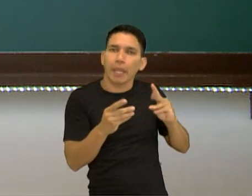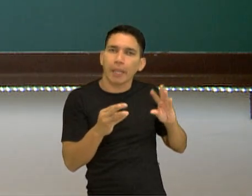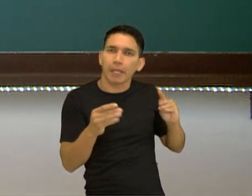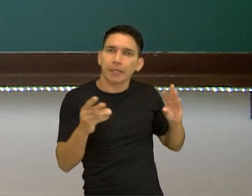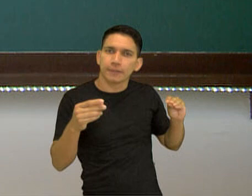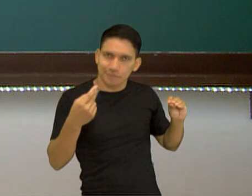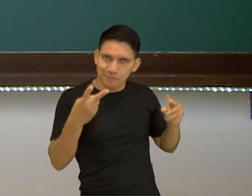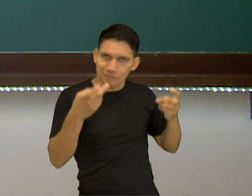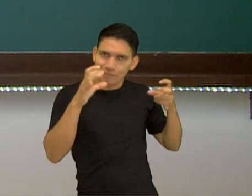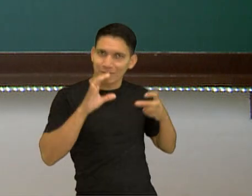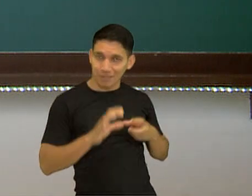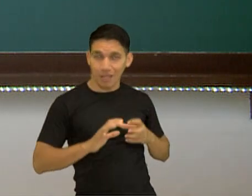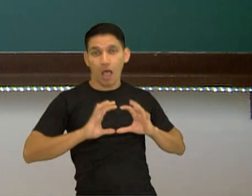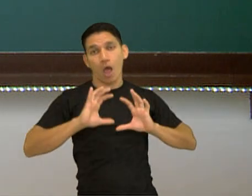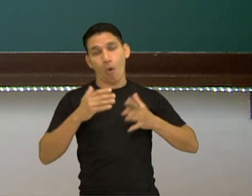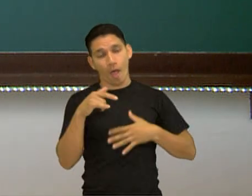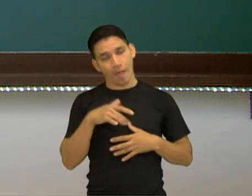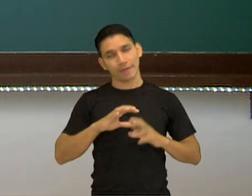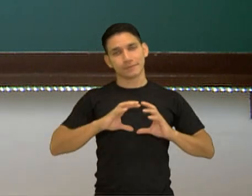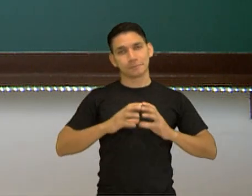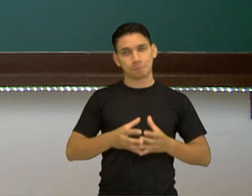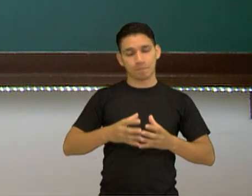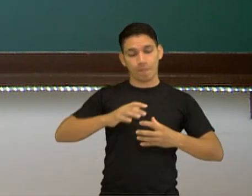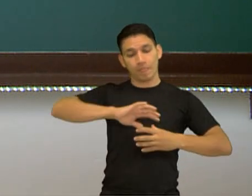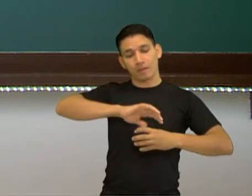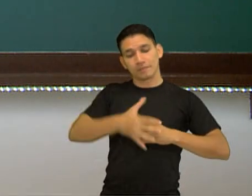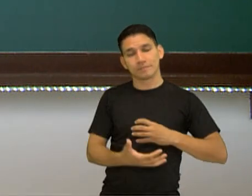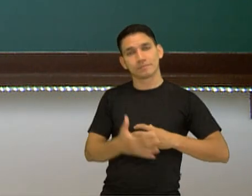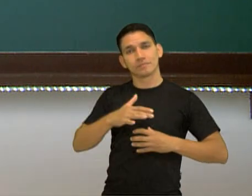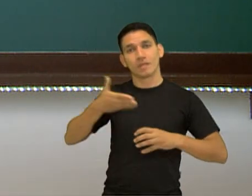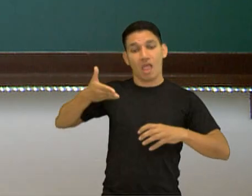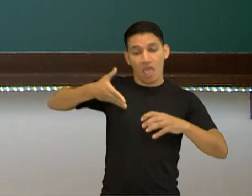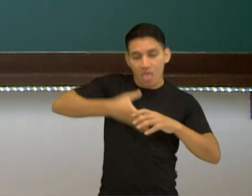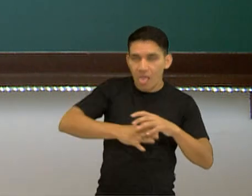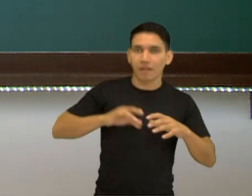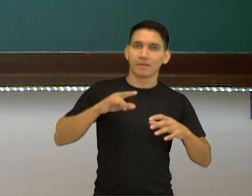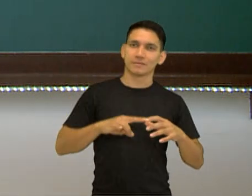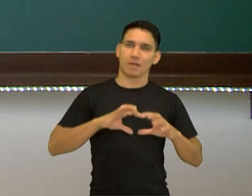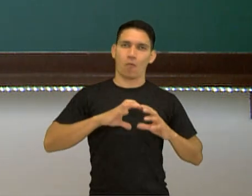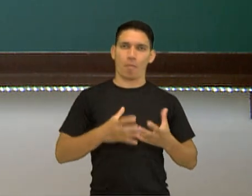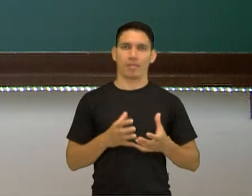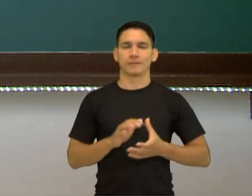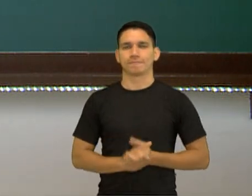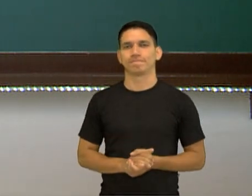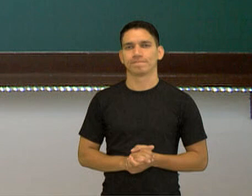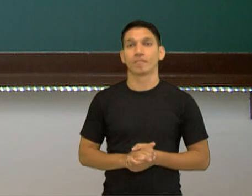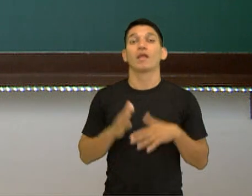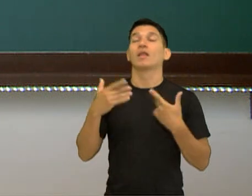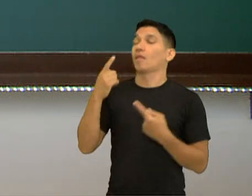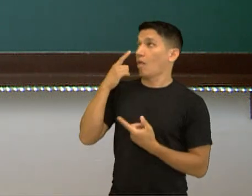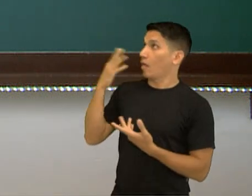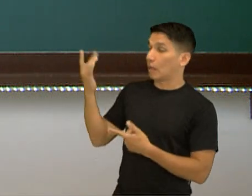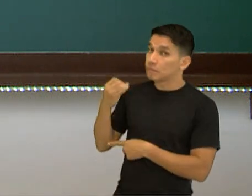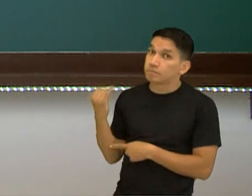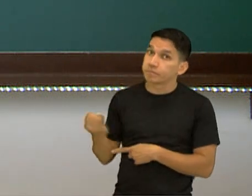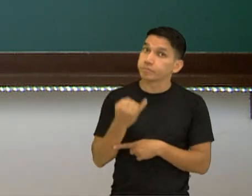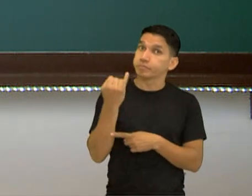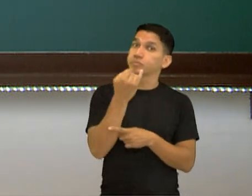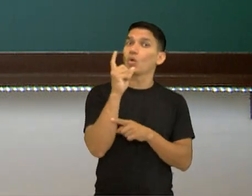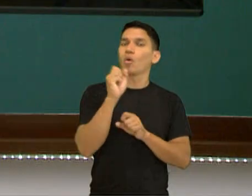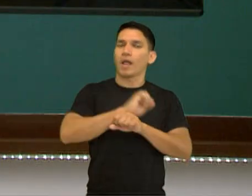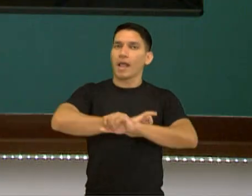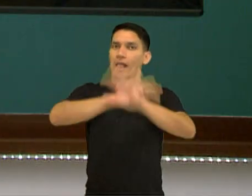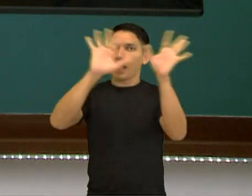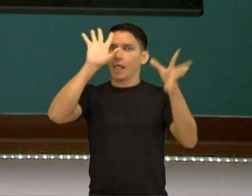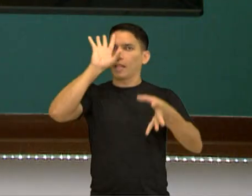destruir, viesse a se desintegrar no processo de entrada no nosso planeta. Então, é importante você ter isso claro